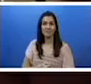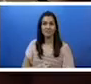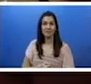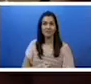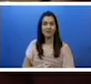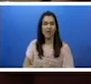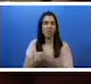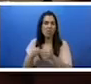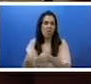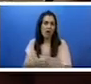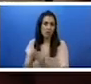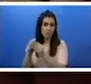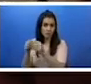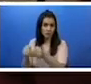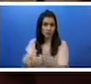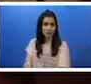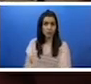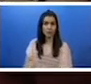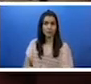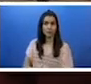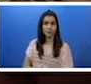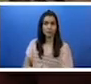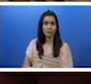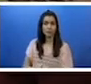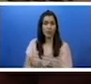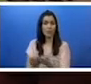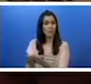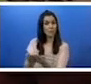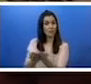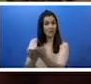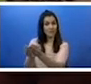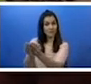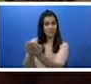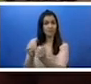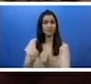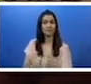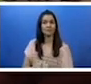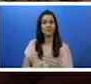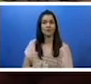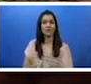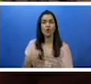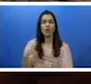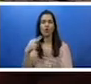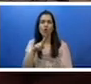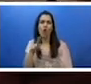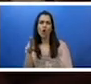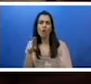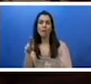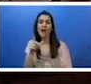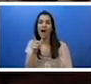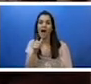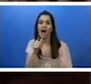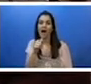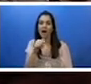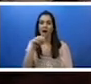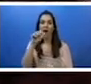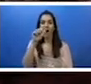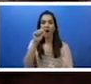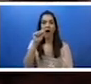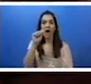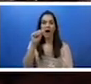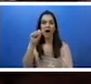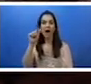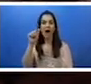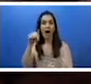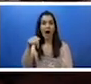o navio, cadê? O barco, o navio, nós vamos chamar ele de aquático. Então,